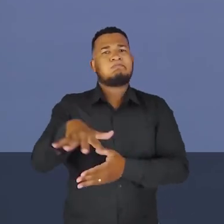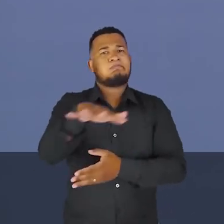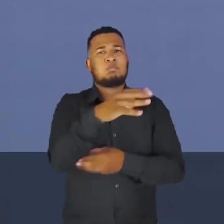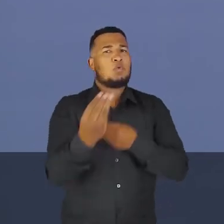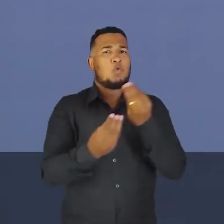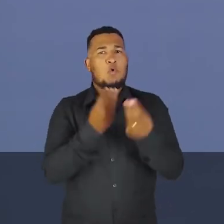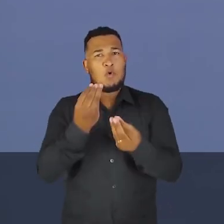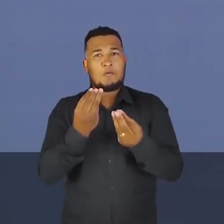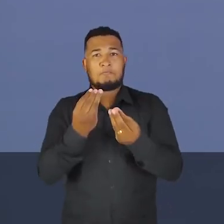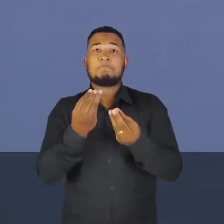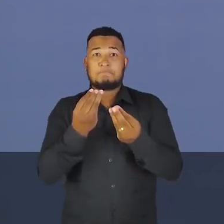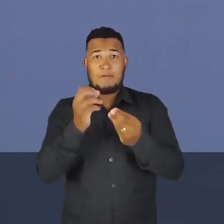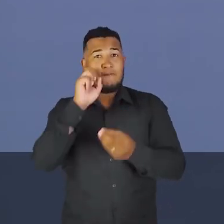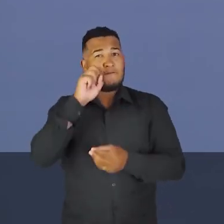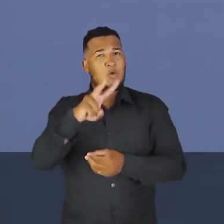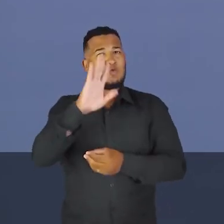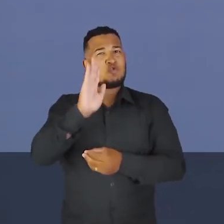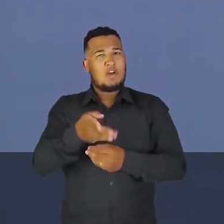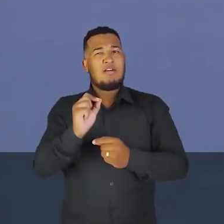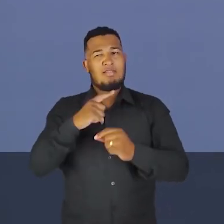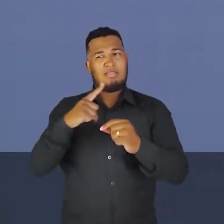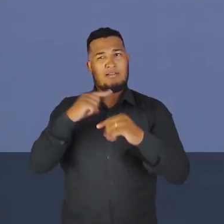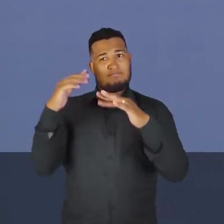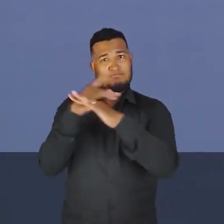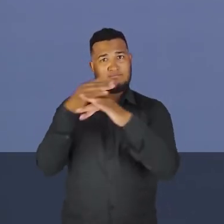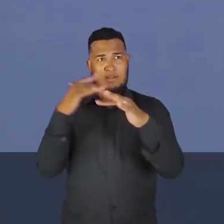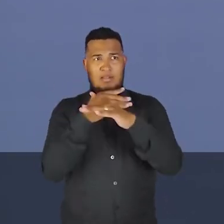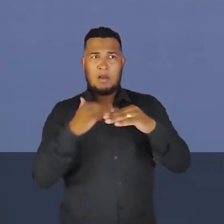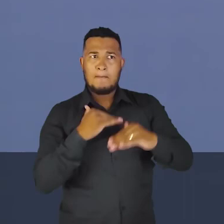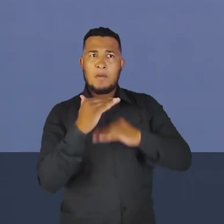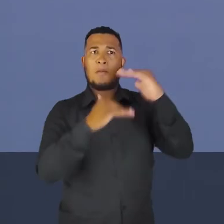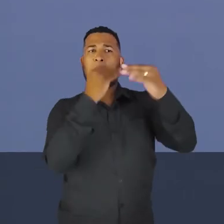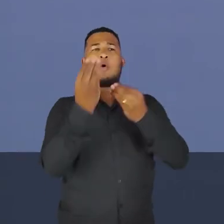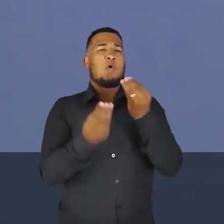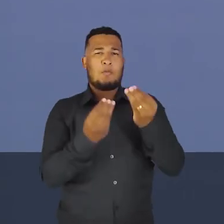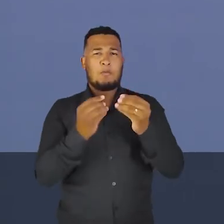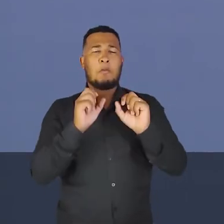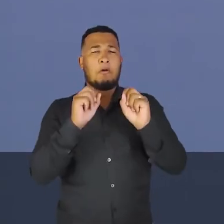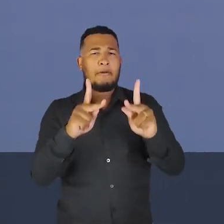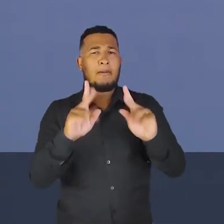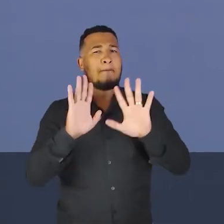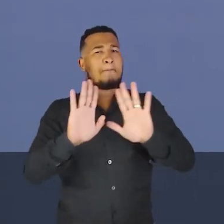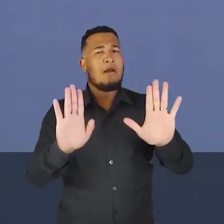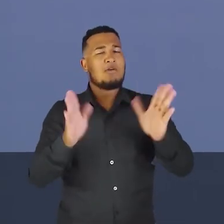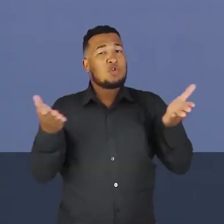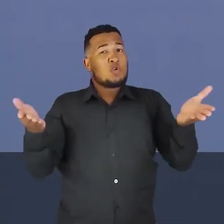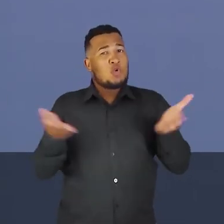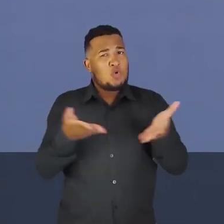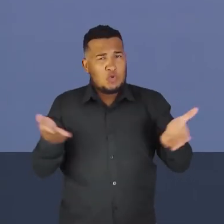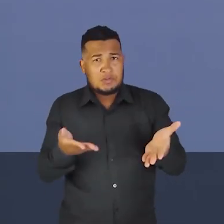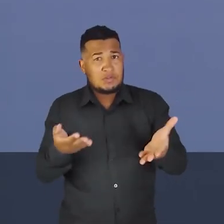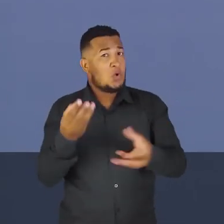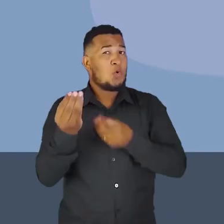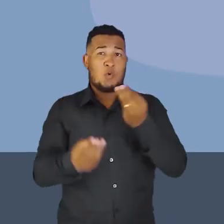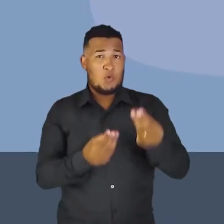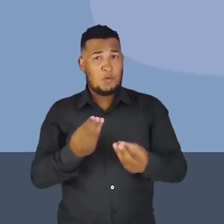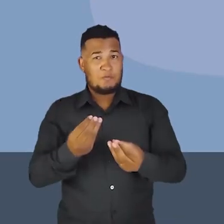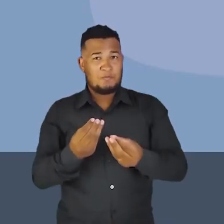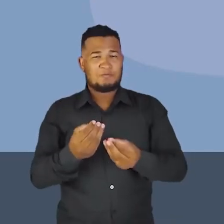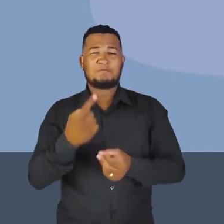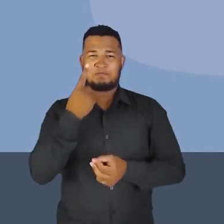gente viu a evolução das cidades ao longo dos séculos. E hoje, como que acontece a divisão do espaço urbano? Vamos para a